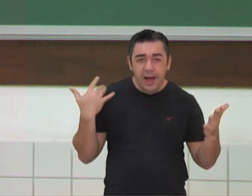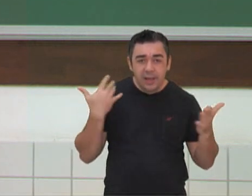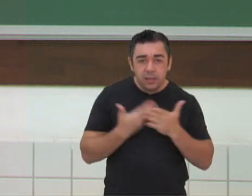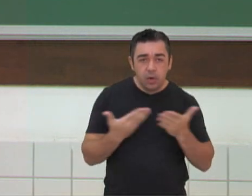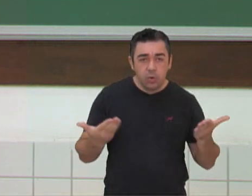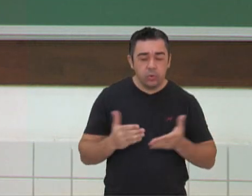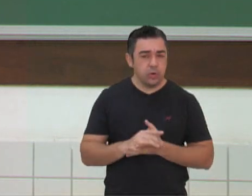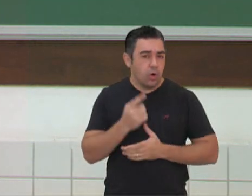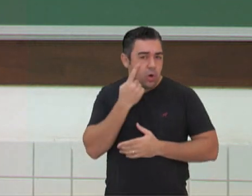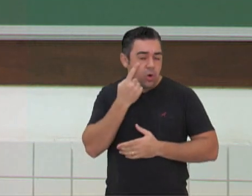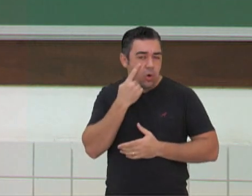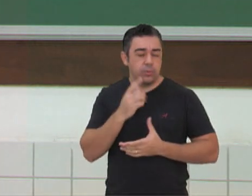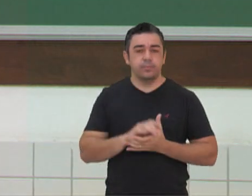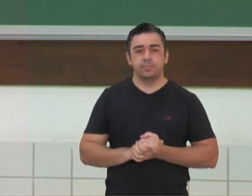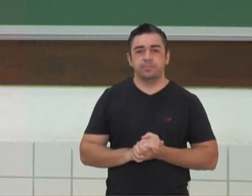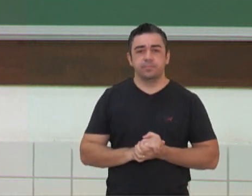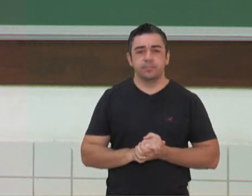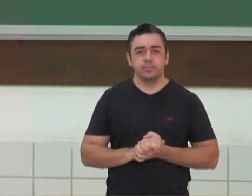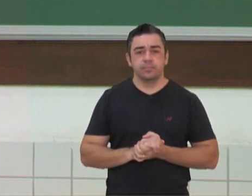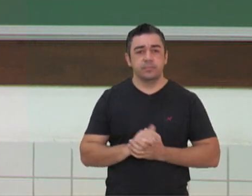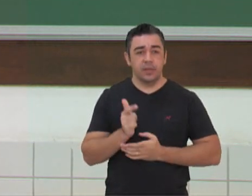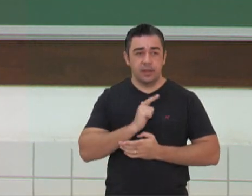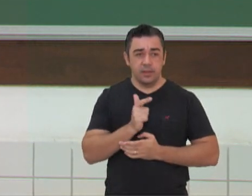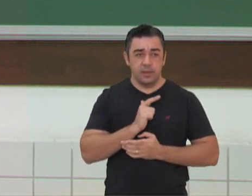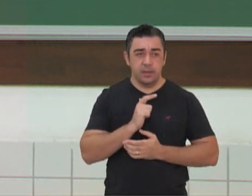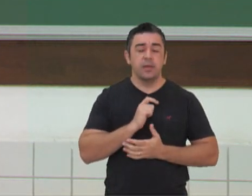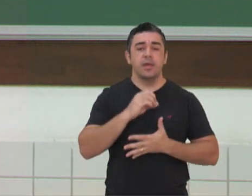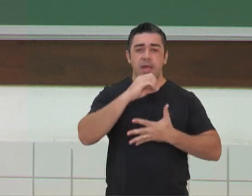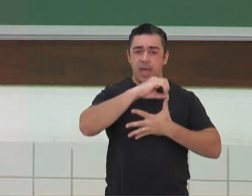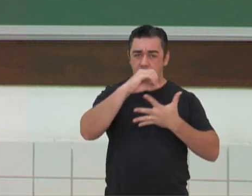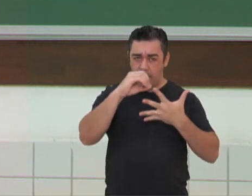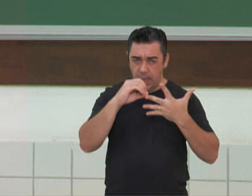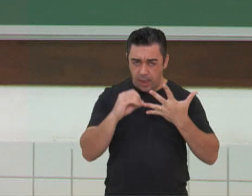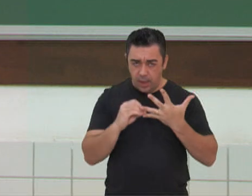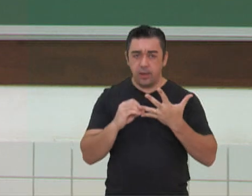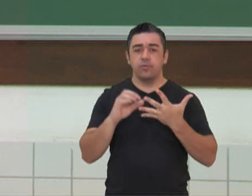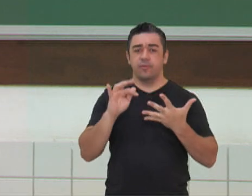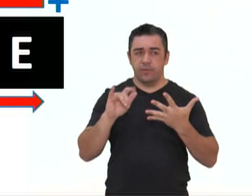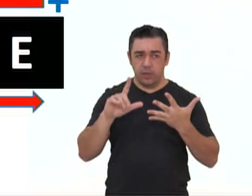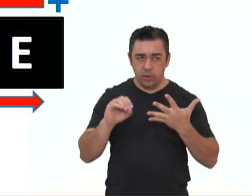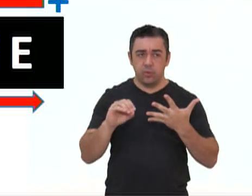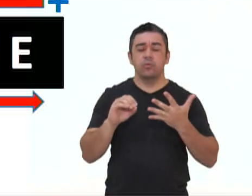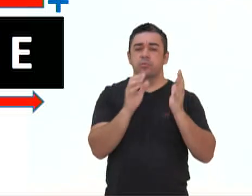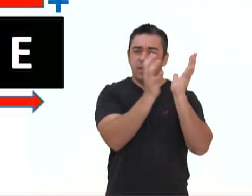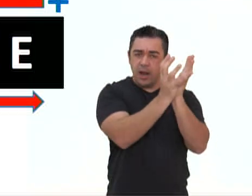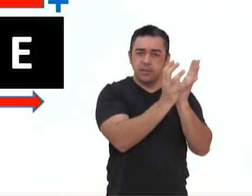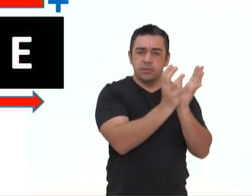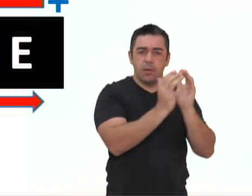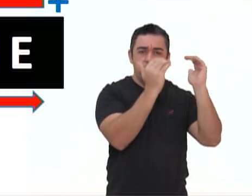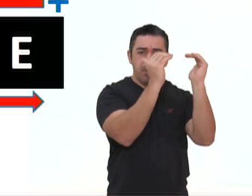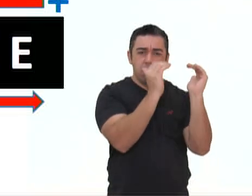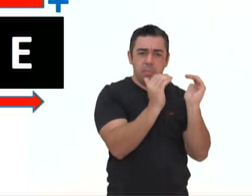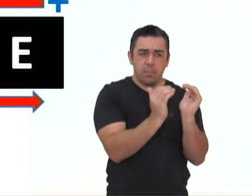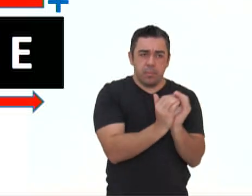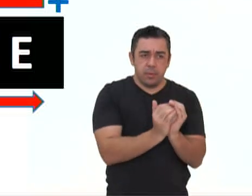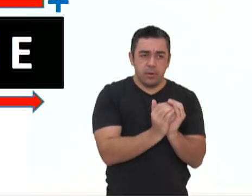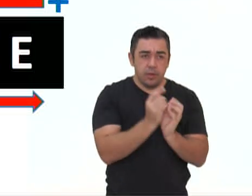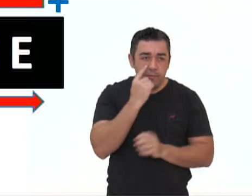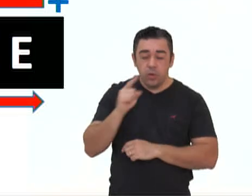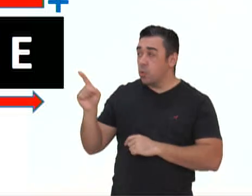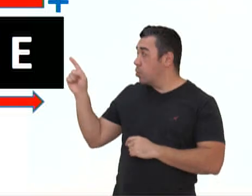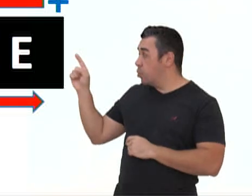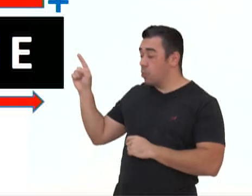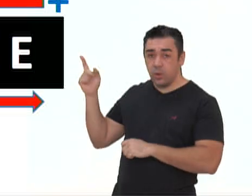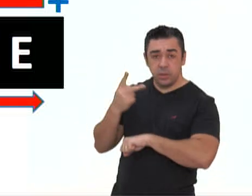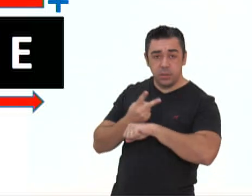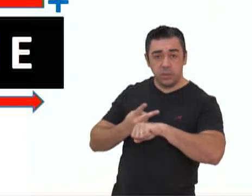só. Aqui a gente tem reino, filo, classe, ordem, família, gênero e espécie. Vocês estão vendo por esse